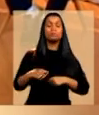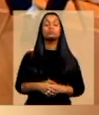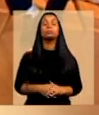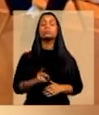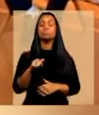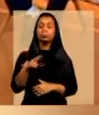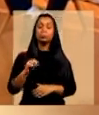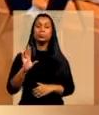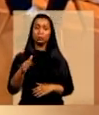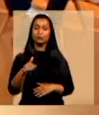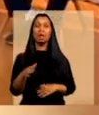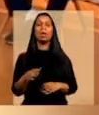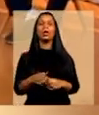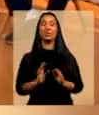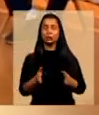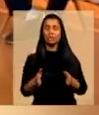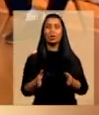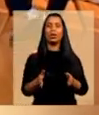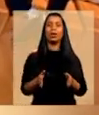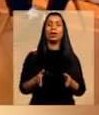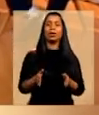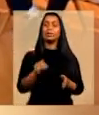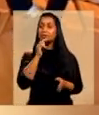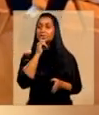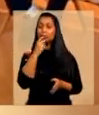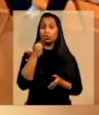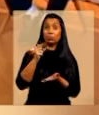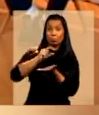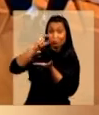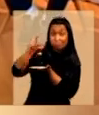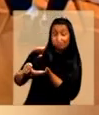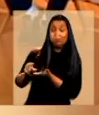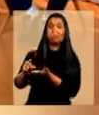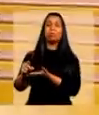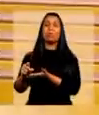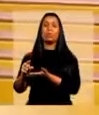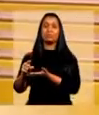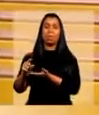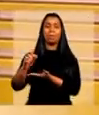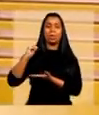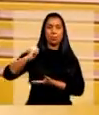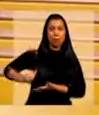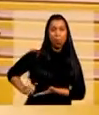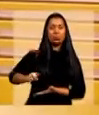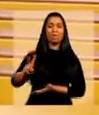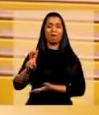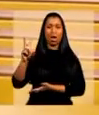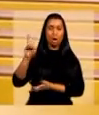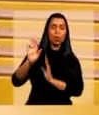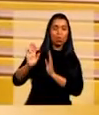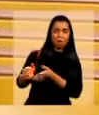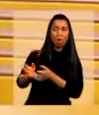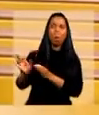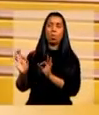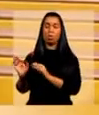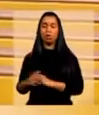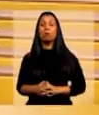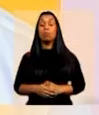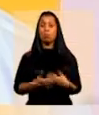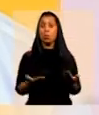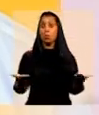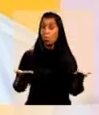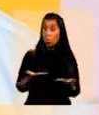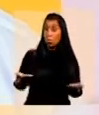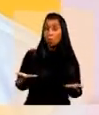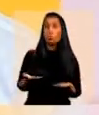ajuda. Diego, você já apostou em algumas questões mais arriscadas? Por exemplo, bolsa de valores, você experimenta esse setor também ou não?